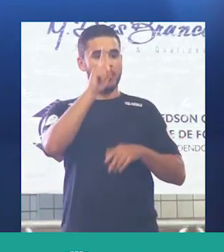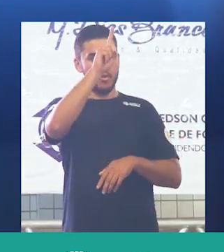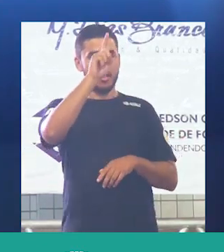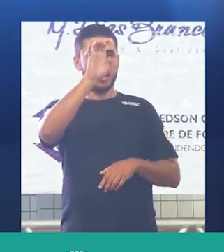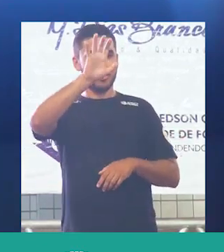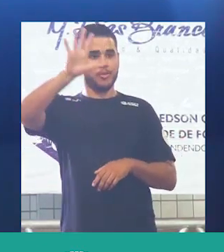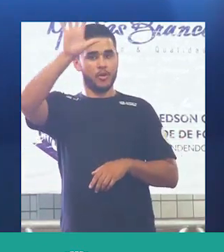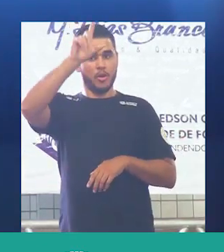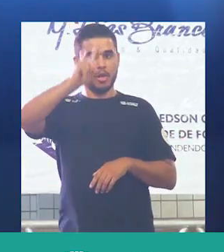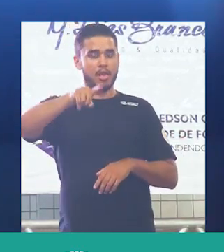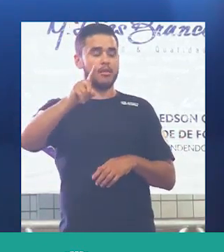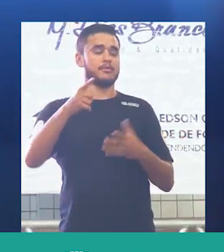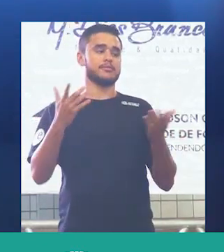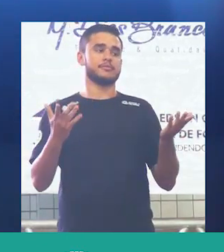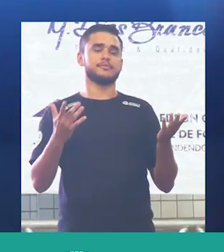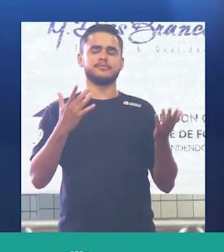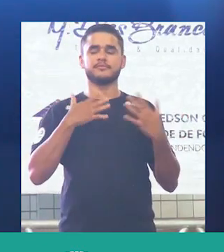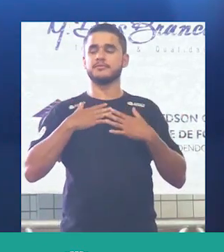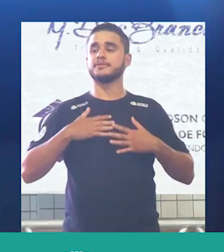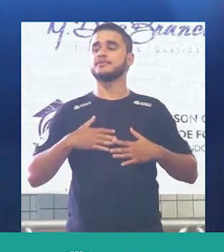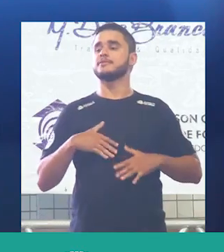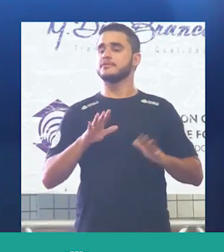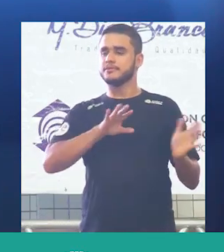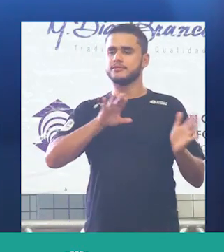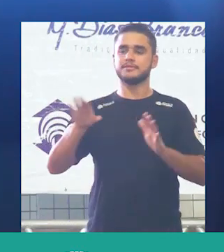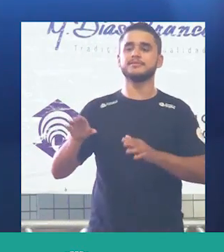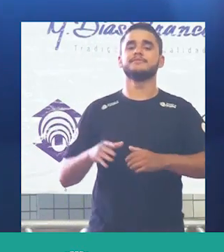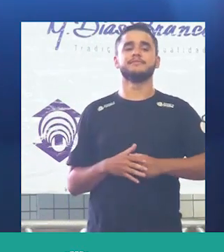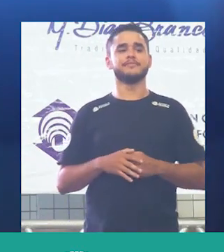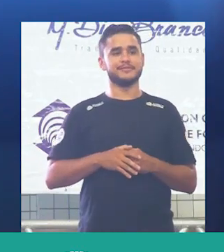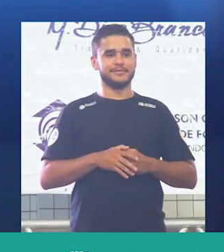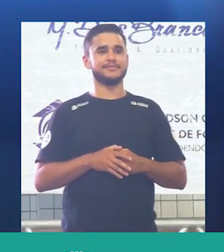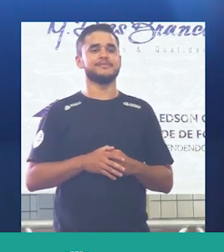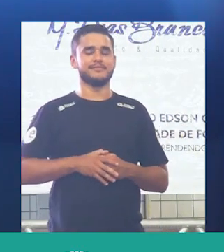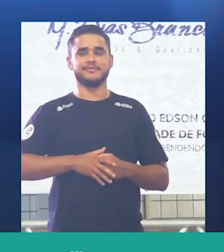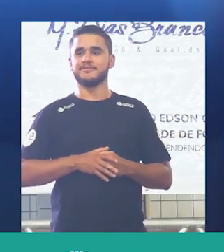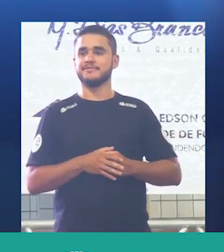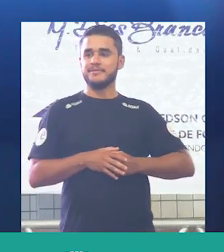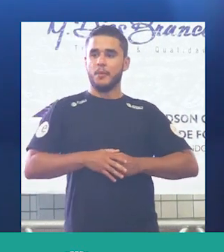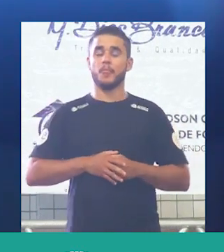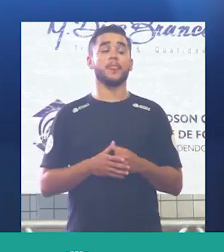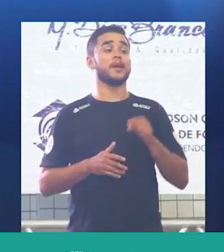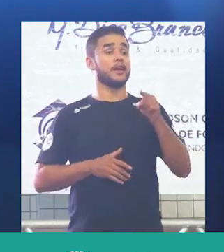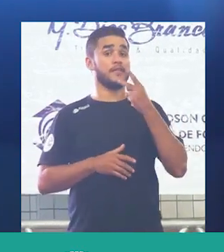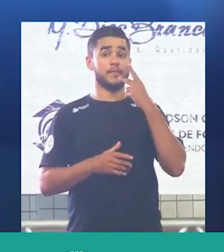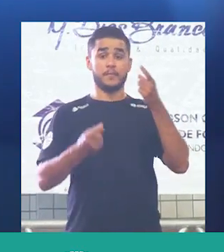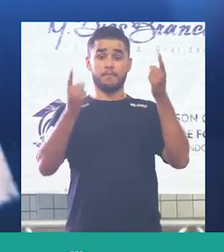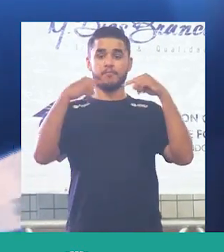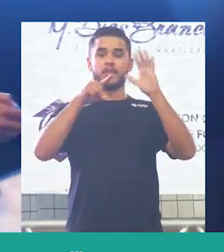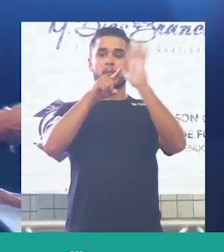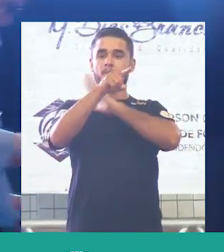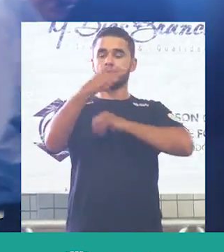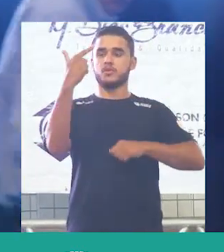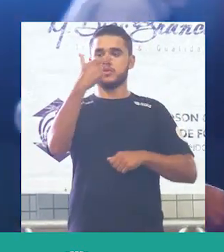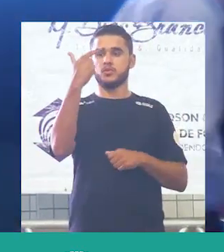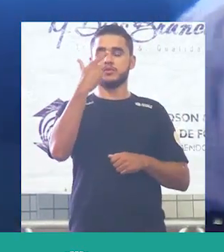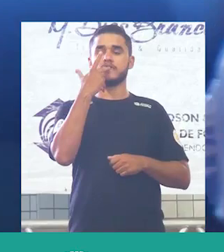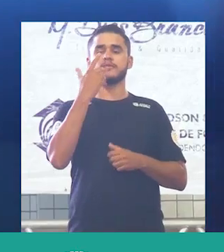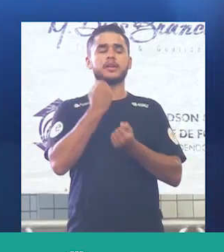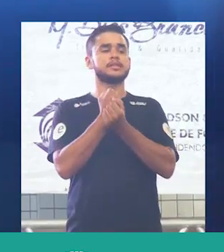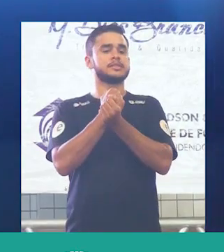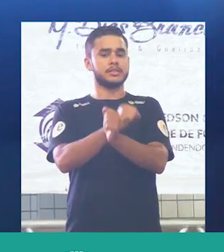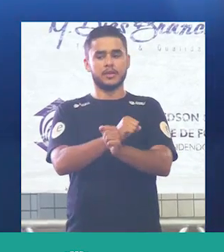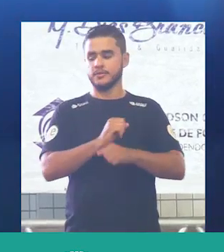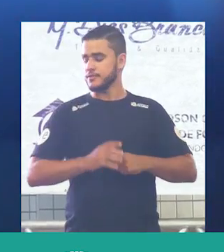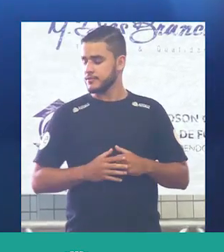pra frente, antes que eu fique com raiva cedo. Muito bem. A segunda questão é sobre escravidão. E